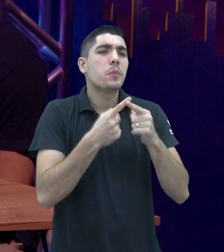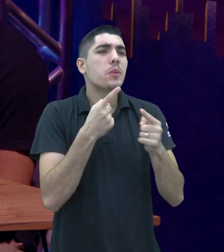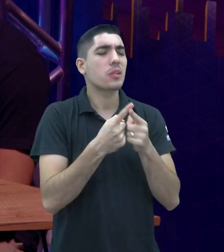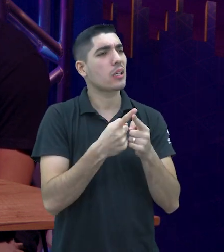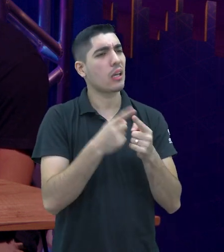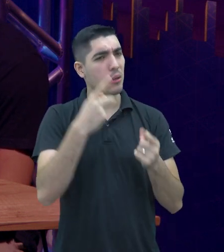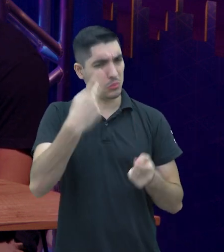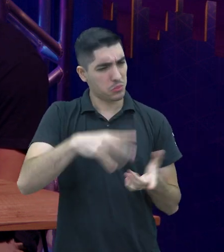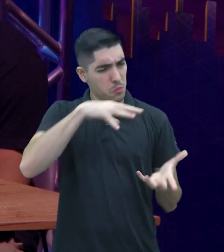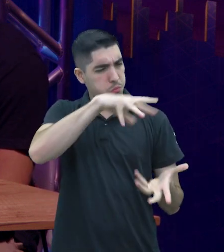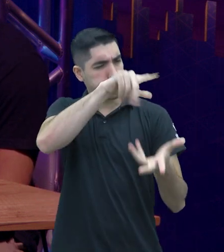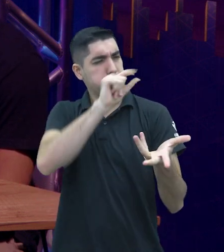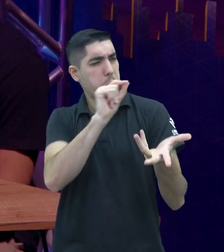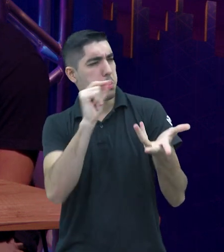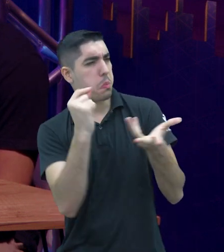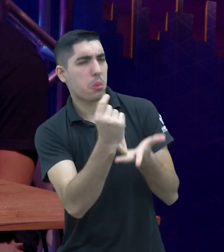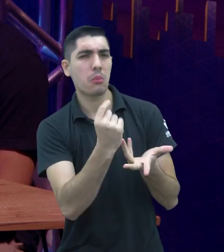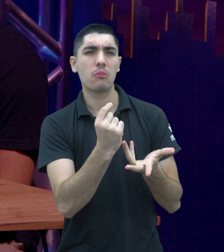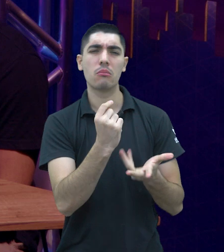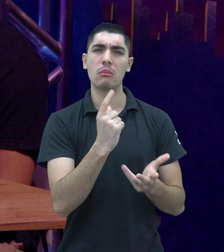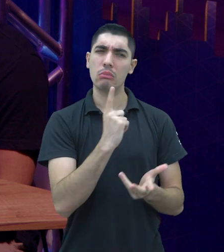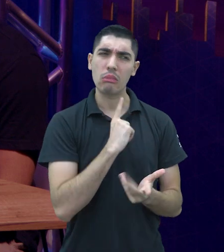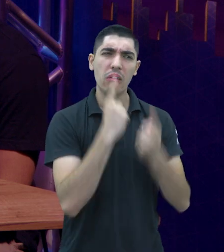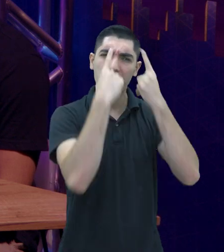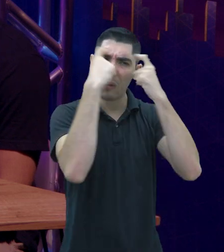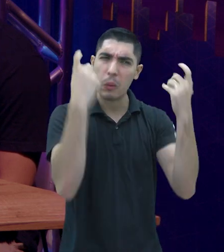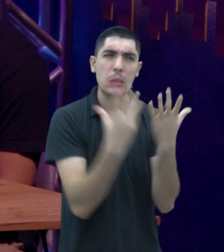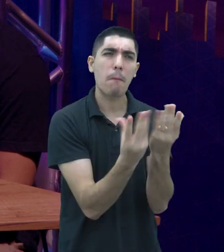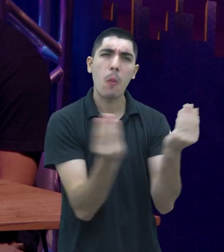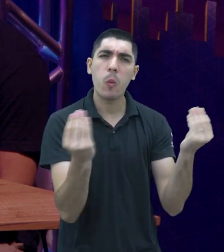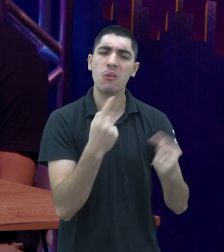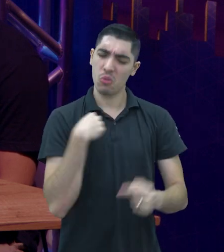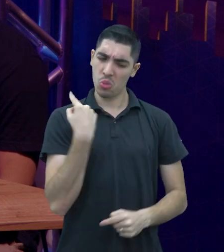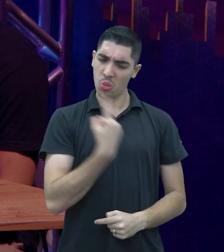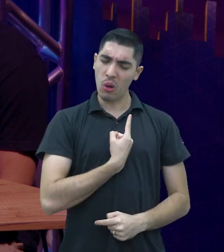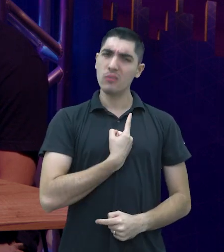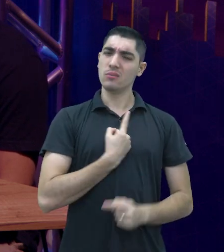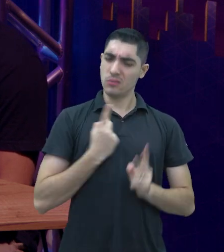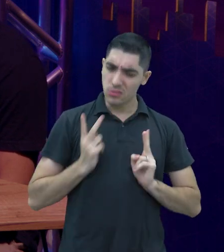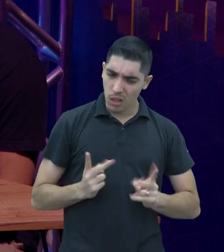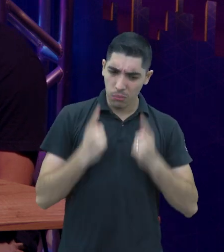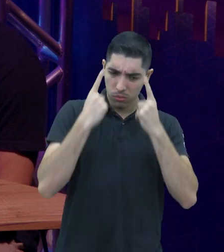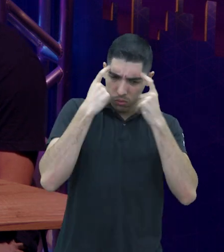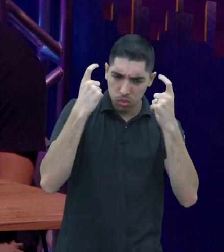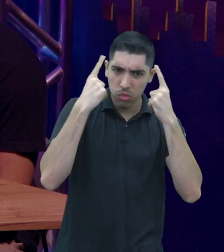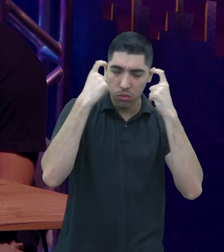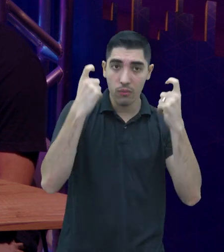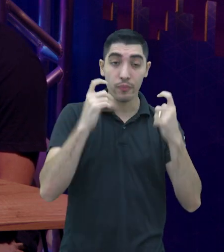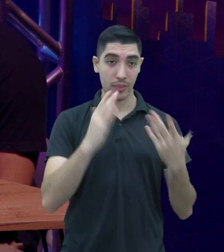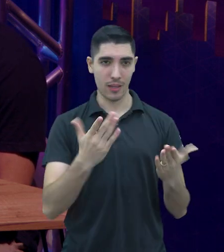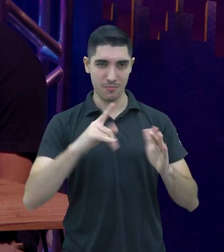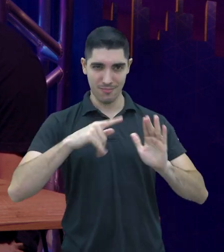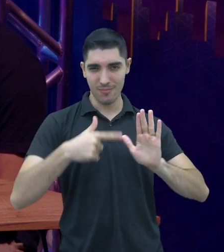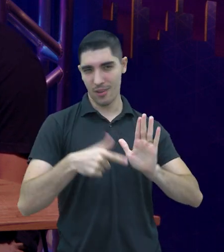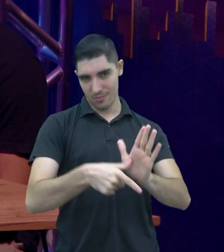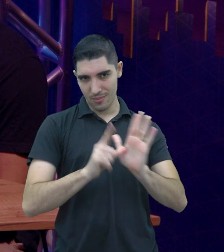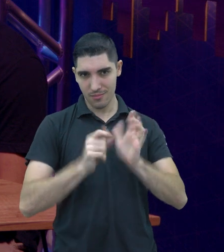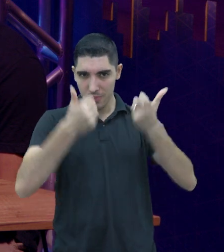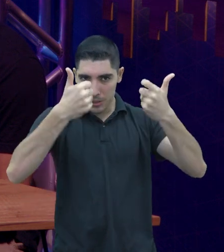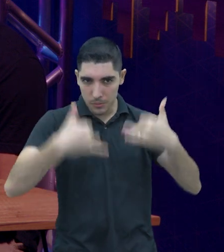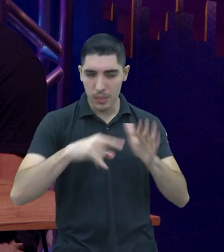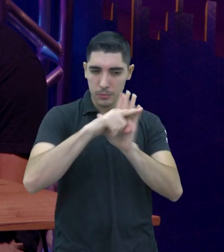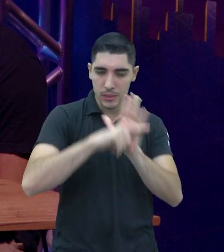tanta violência, por que nós, seres humanos, somos seres tão violentos. E daí, a gente estava falando um pouquinho da psicanálise, né?